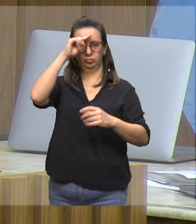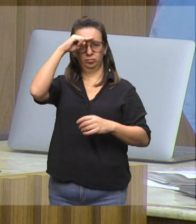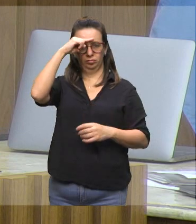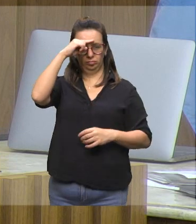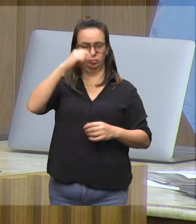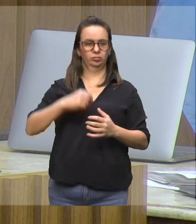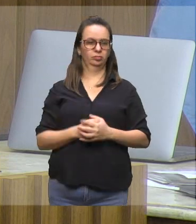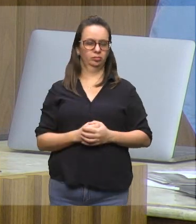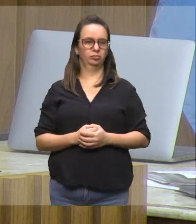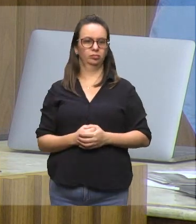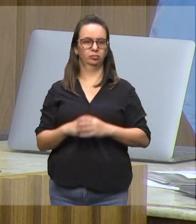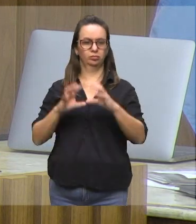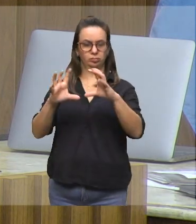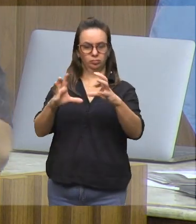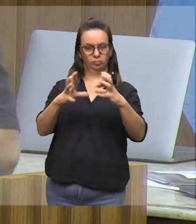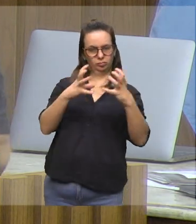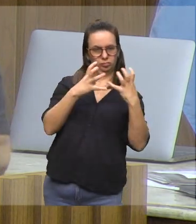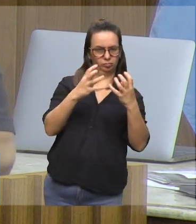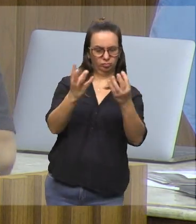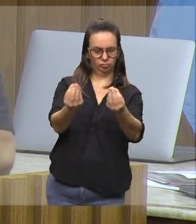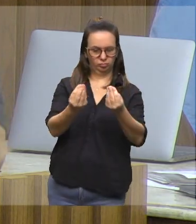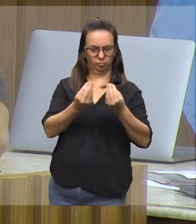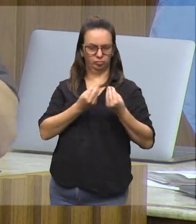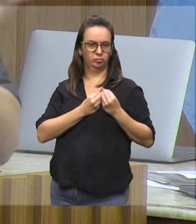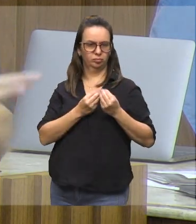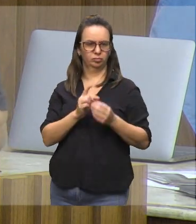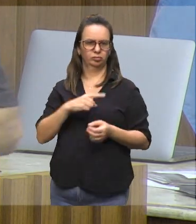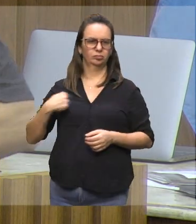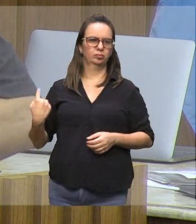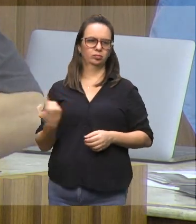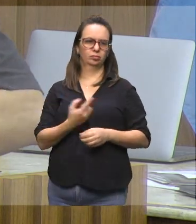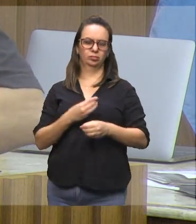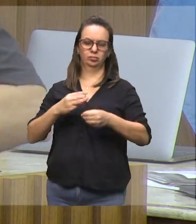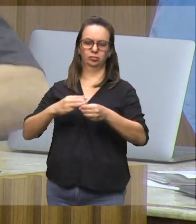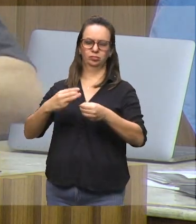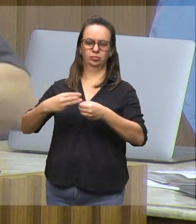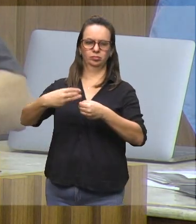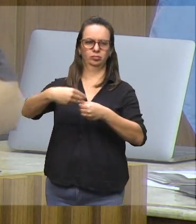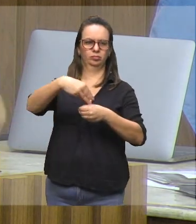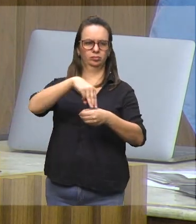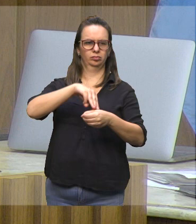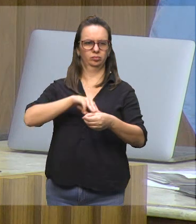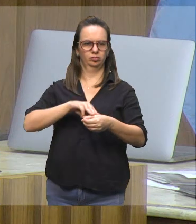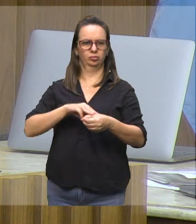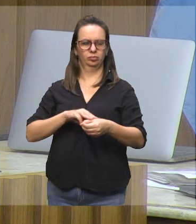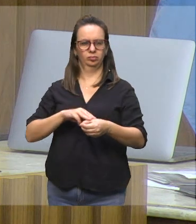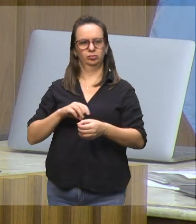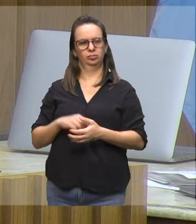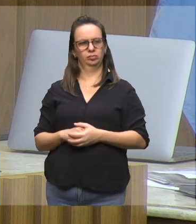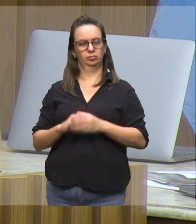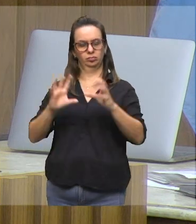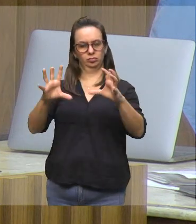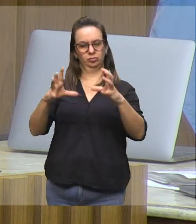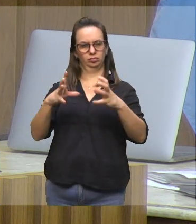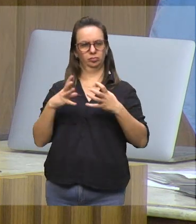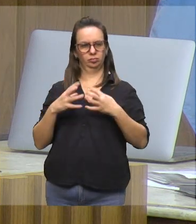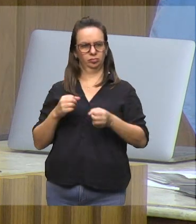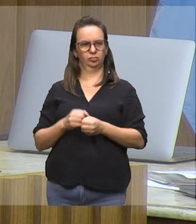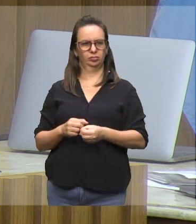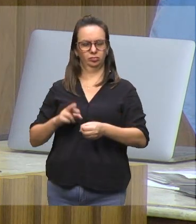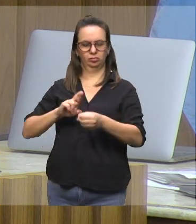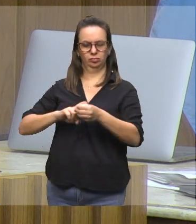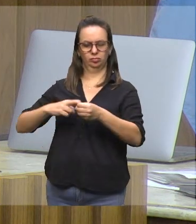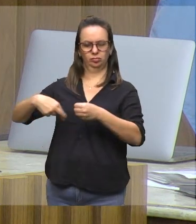municípios também abracem o Hospital Regional, porque atende a toda a nossa região, em especial a